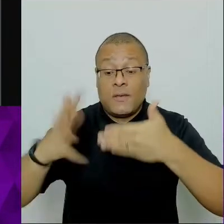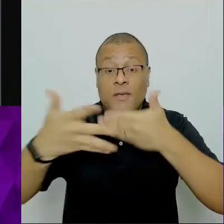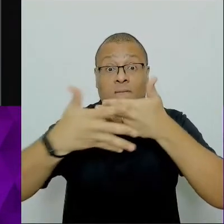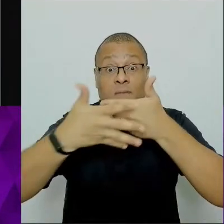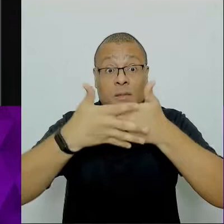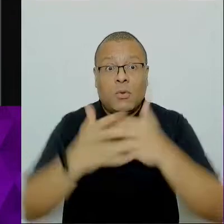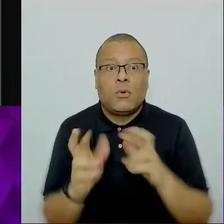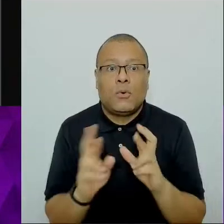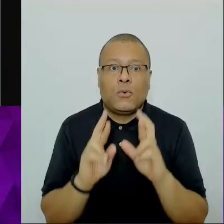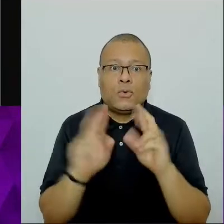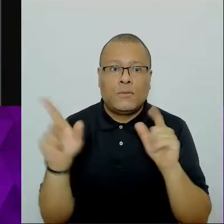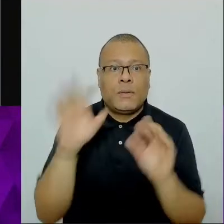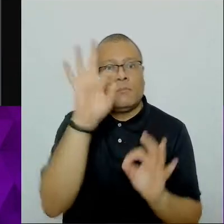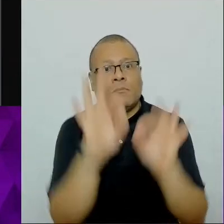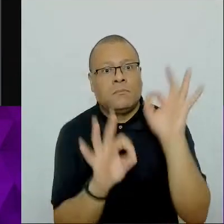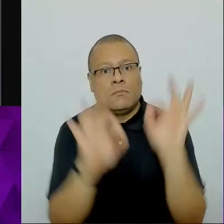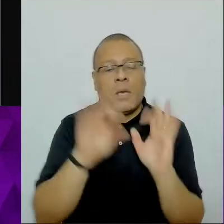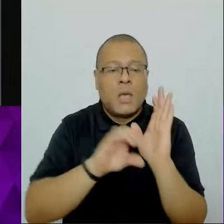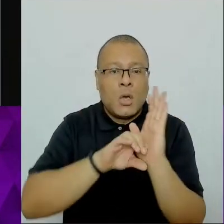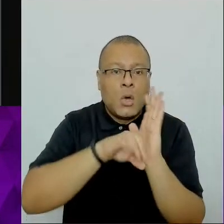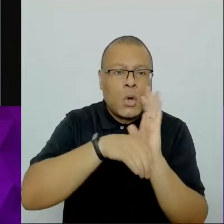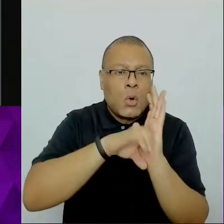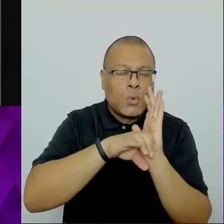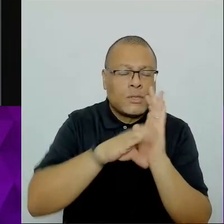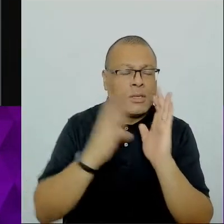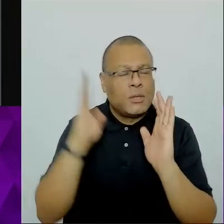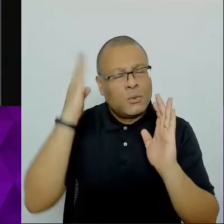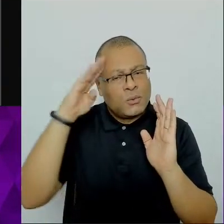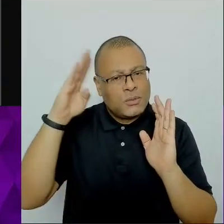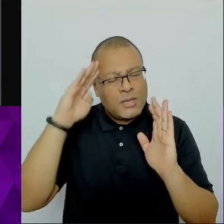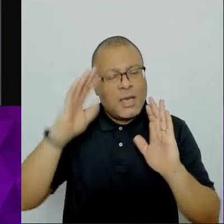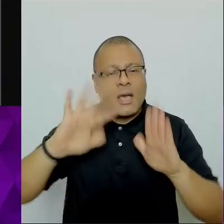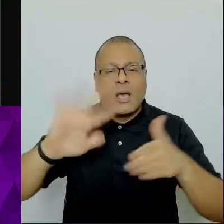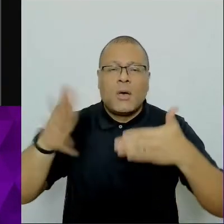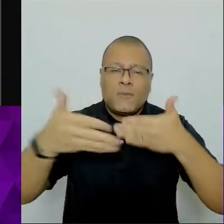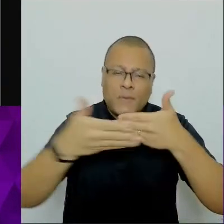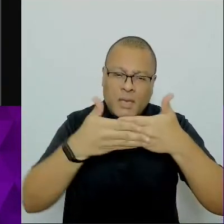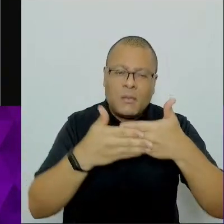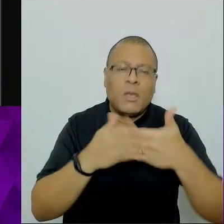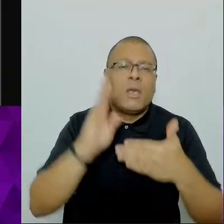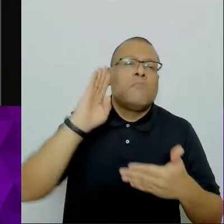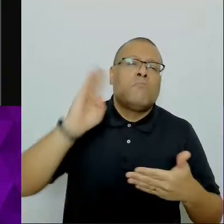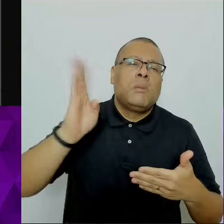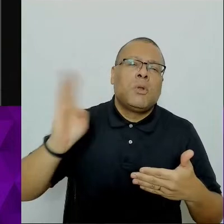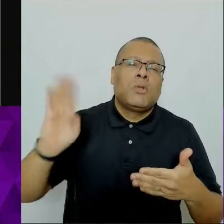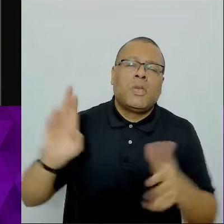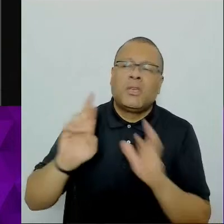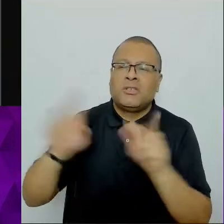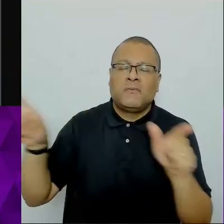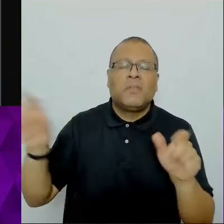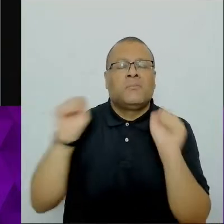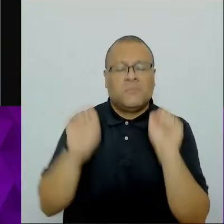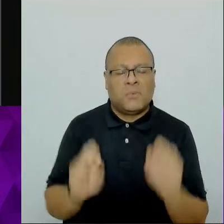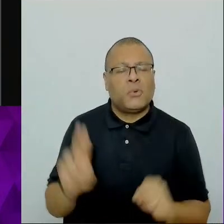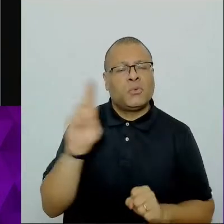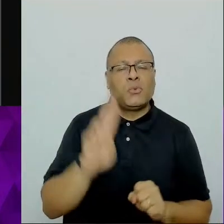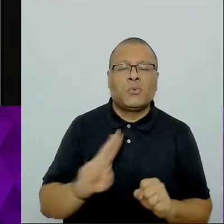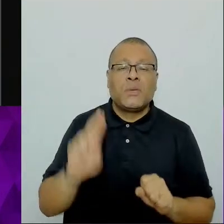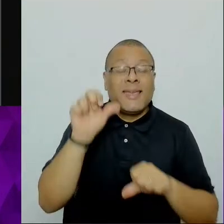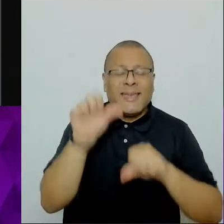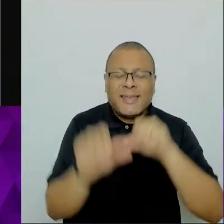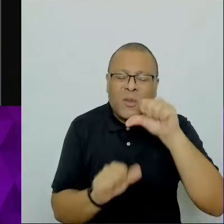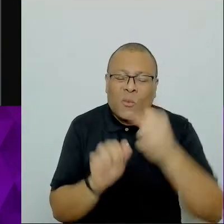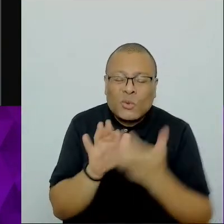para a gente elaborar esse conceito de usar tanto framework quanto bibliotecas diferentes e a gente não mudar nada no